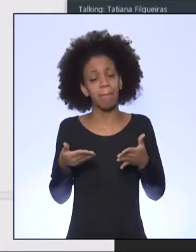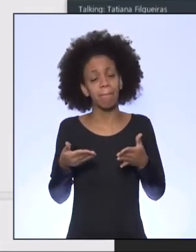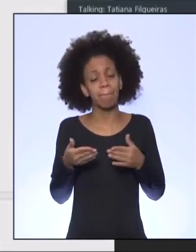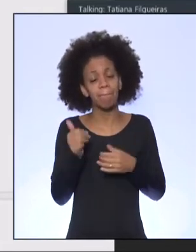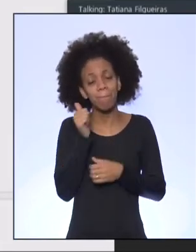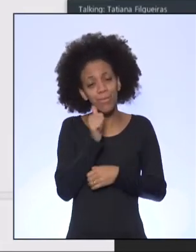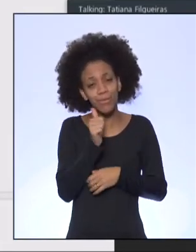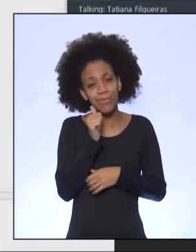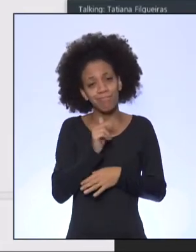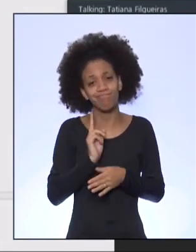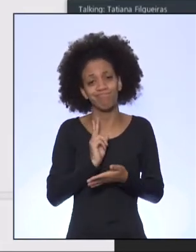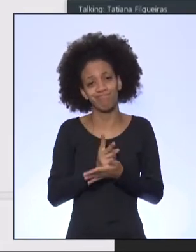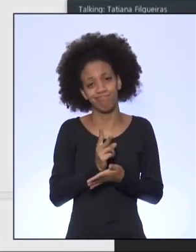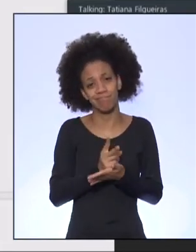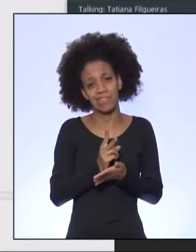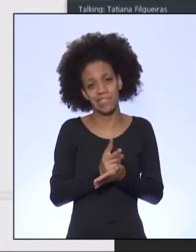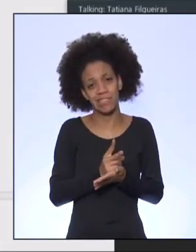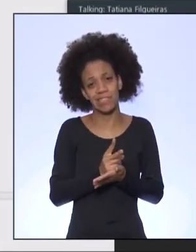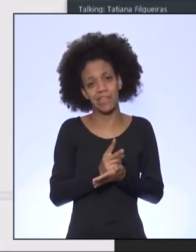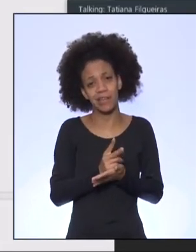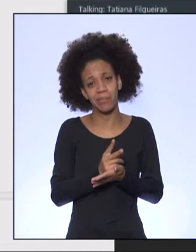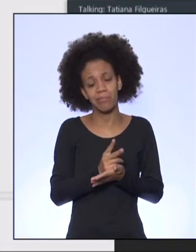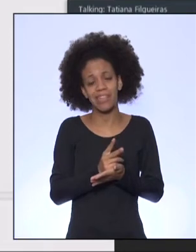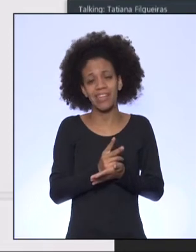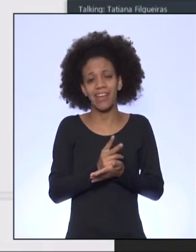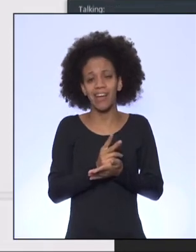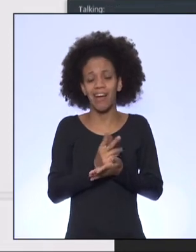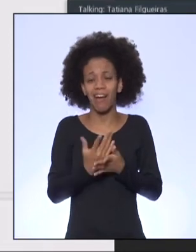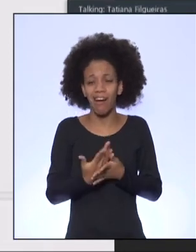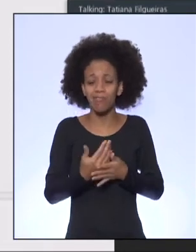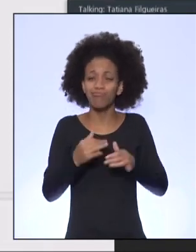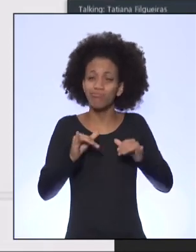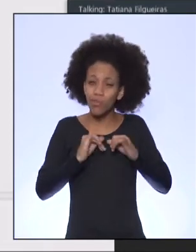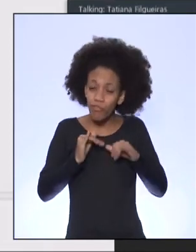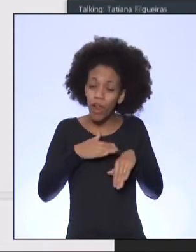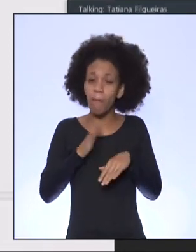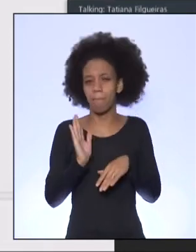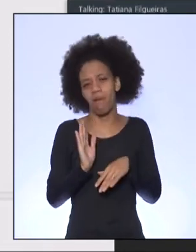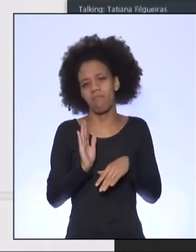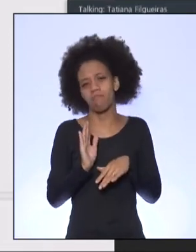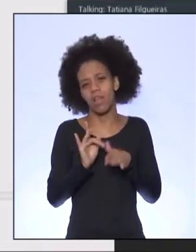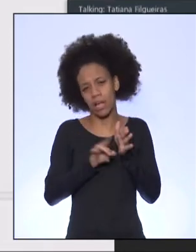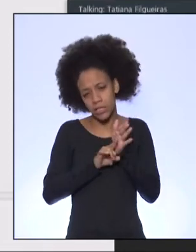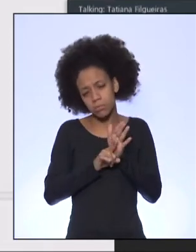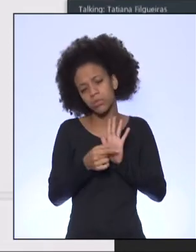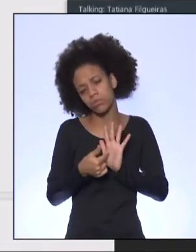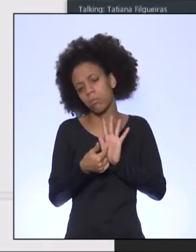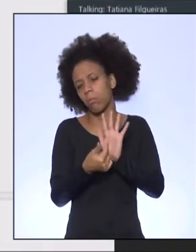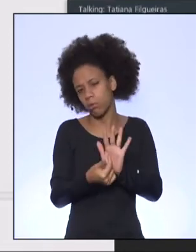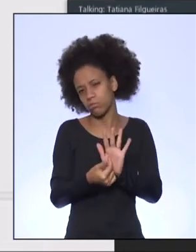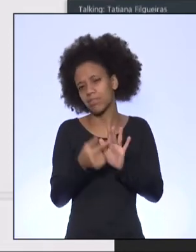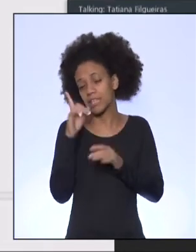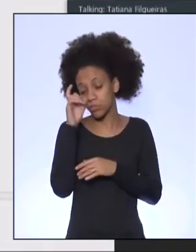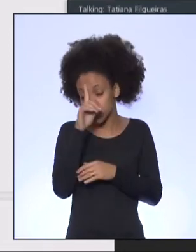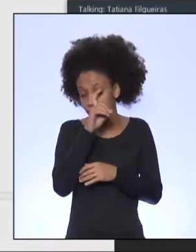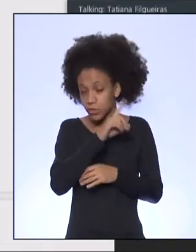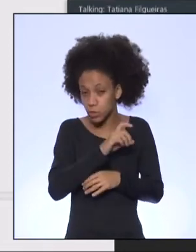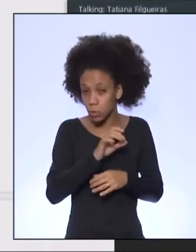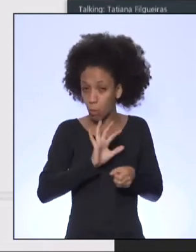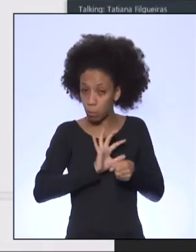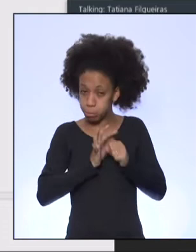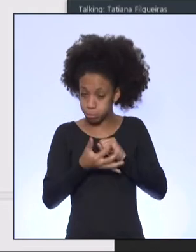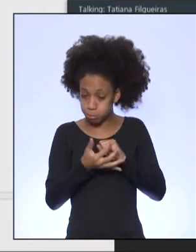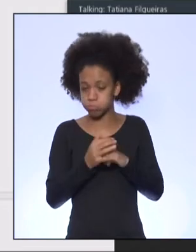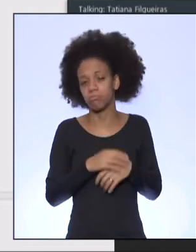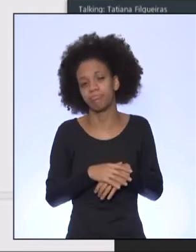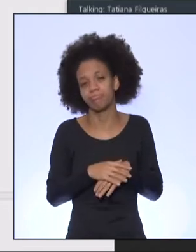sempre mais propensas a esses quadros que as pesquisas têm mostrado que se agravam muito em períodos como pandemia.